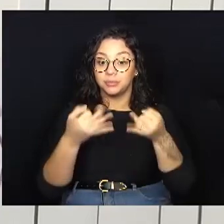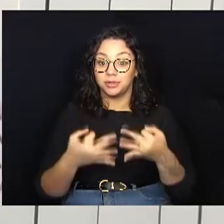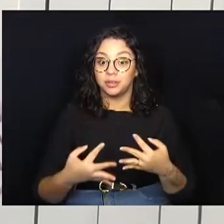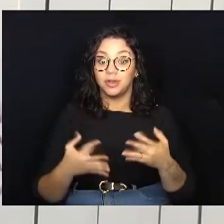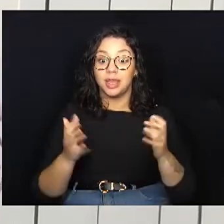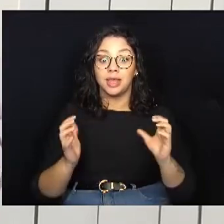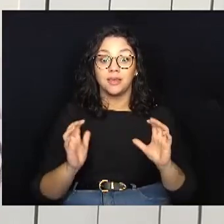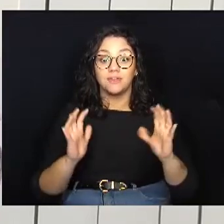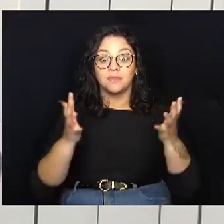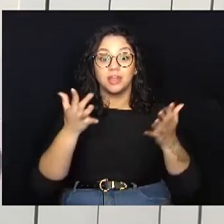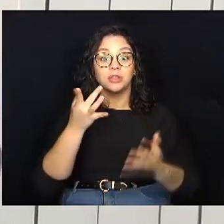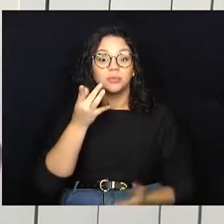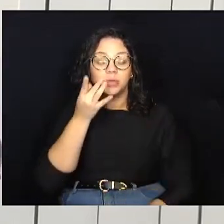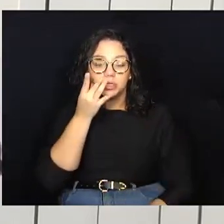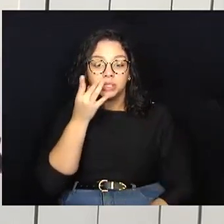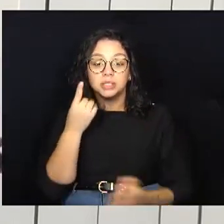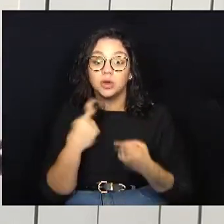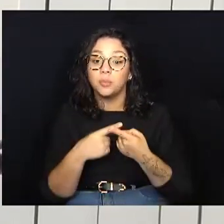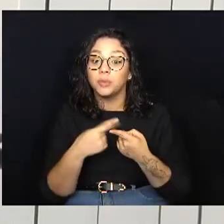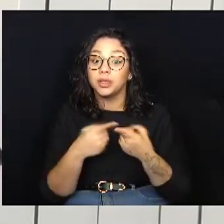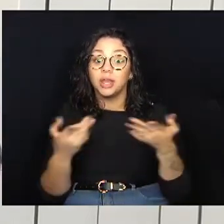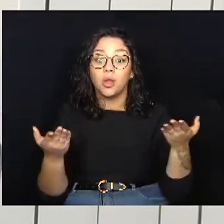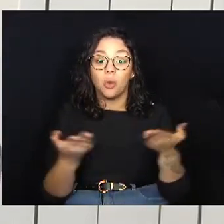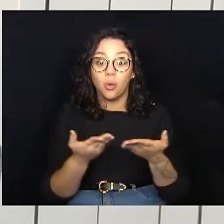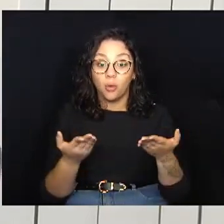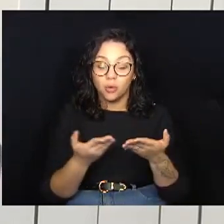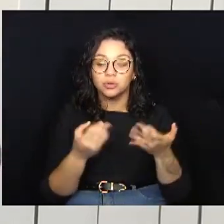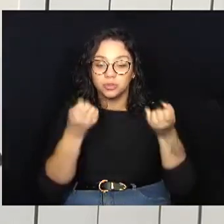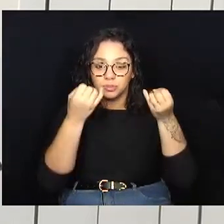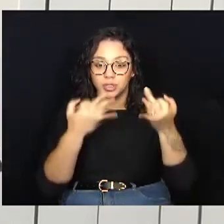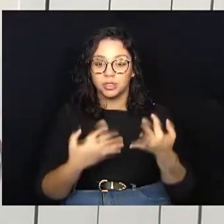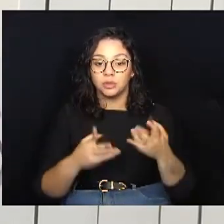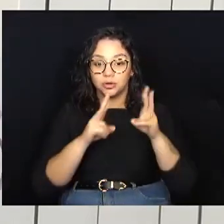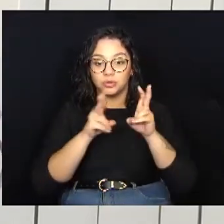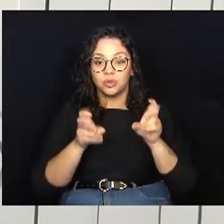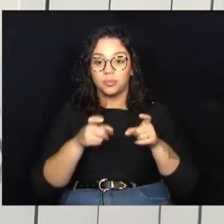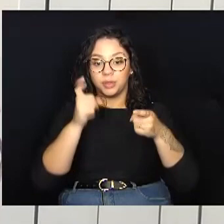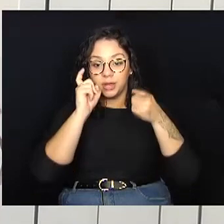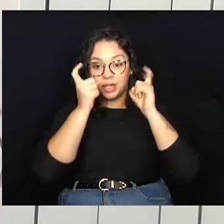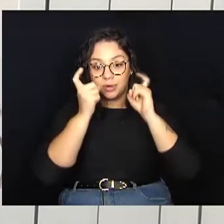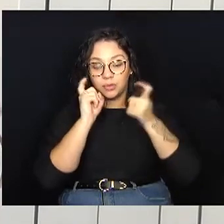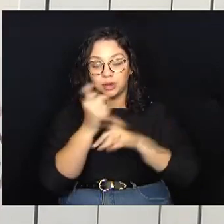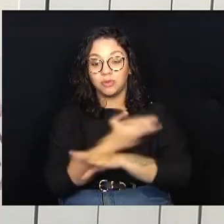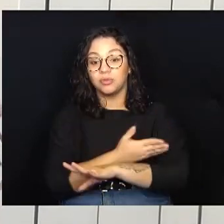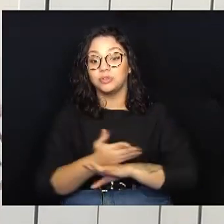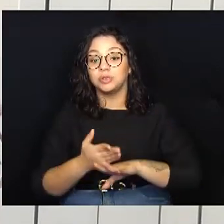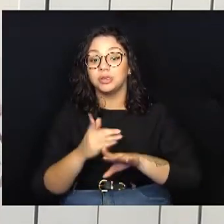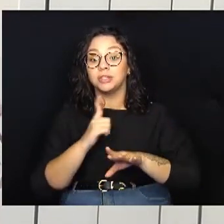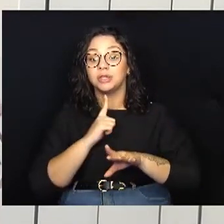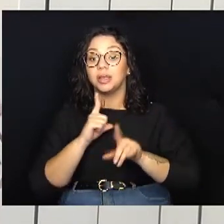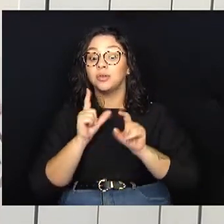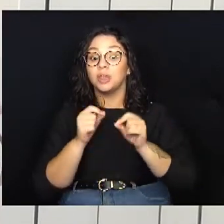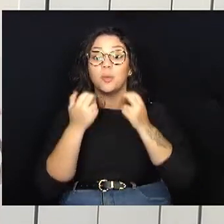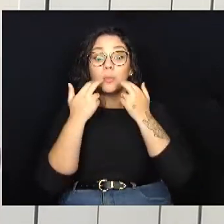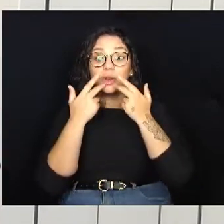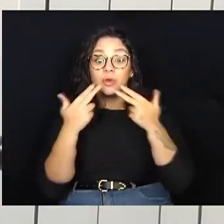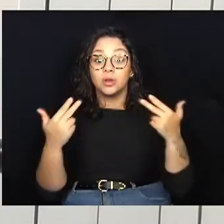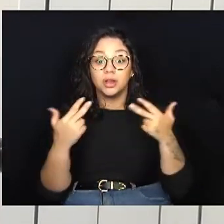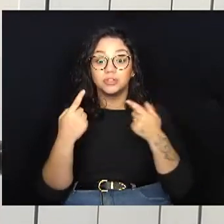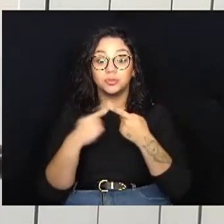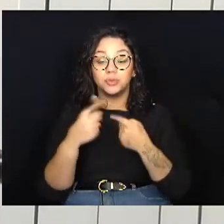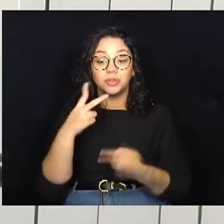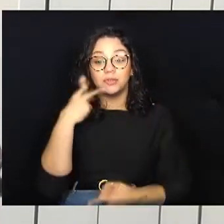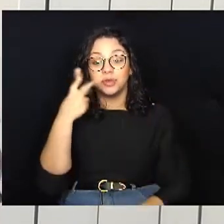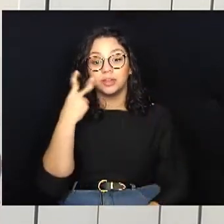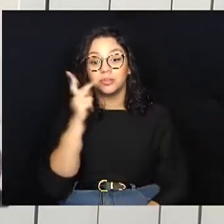evento presencial. Porque hoje, ainda falando da reunião ordinária, nós teremos aí uma novidade, porque o vereador